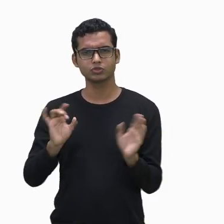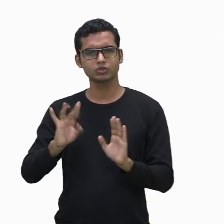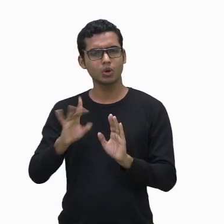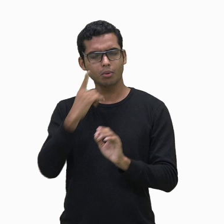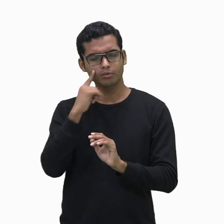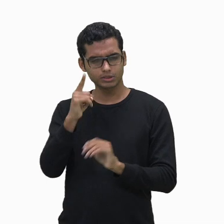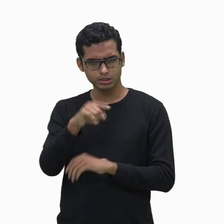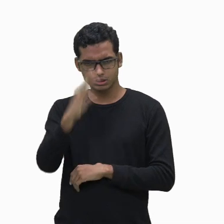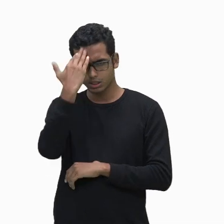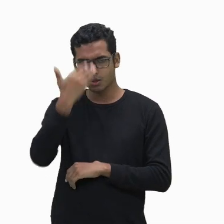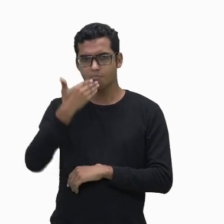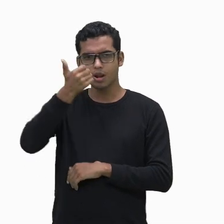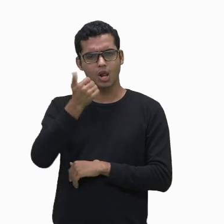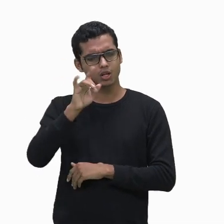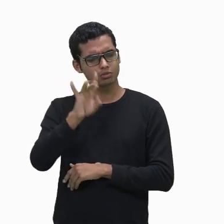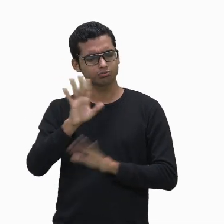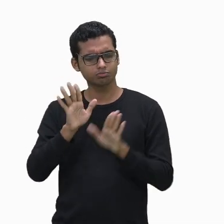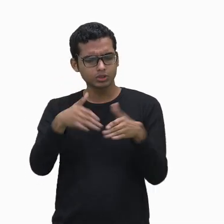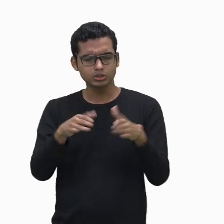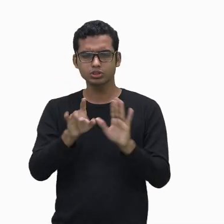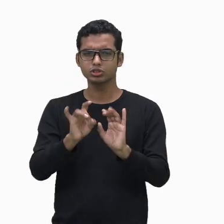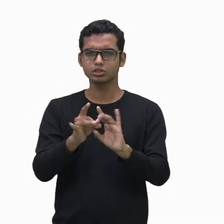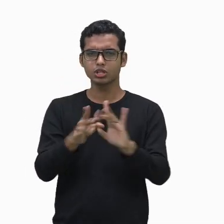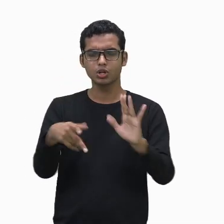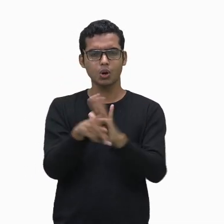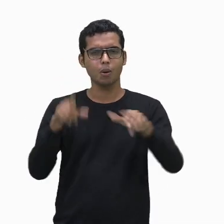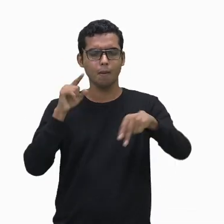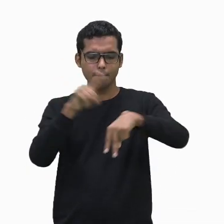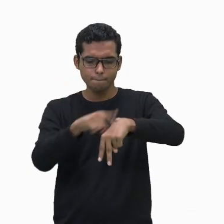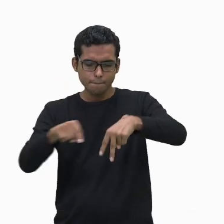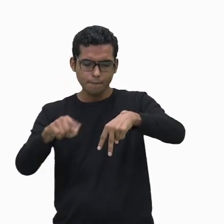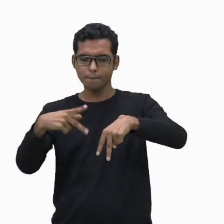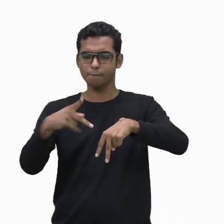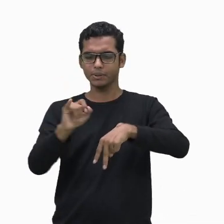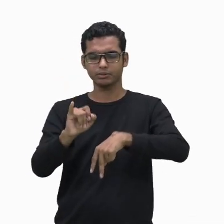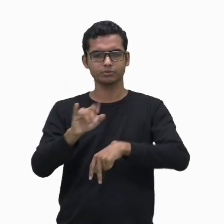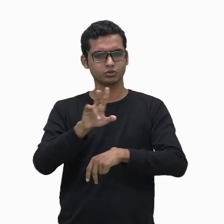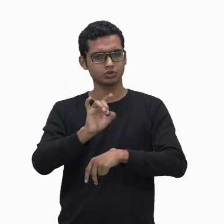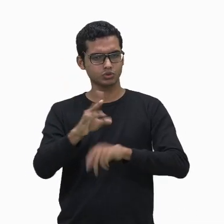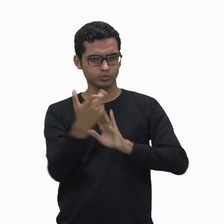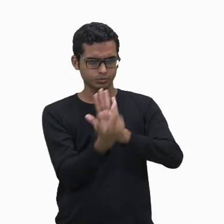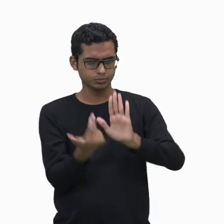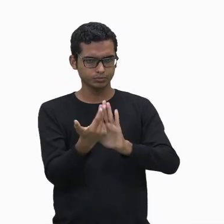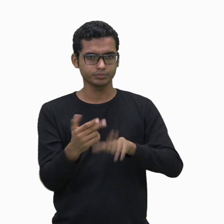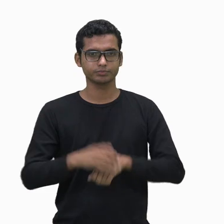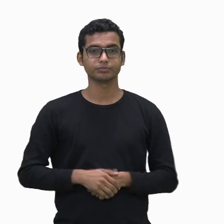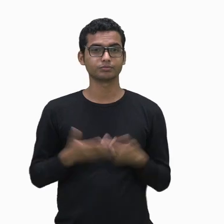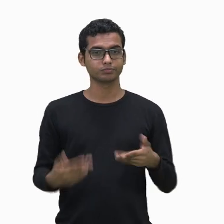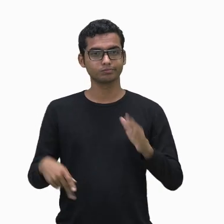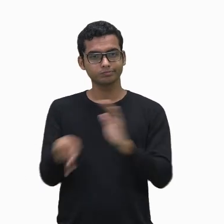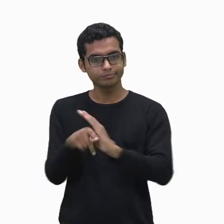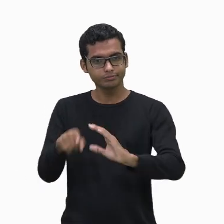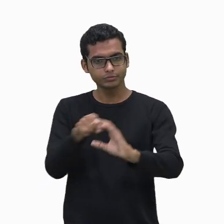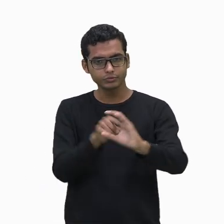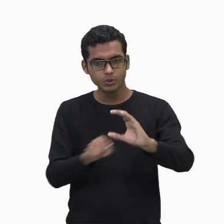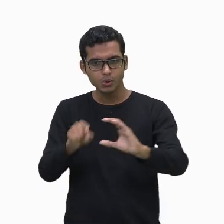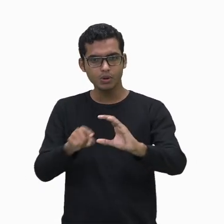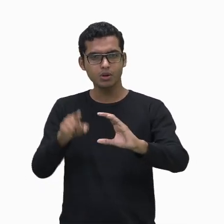bom? Olha só, esse exemplo que nós vamos ver agora, coroa circular, considere uma circunferência